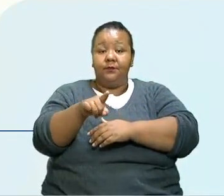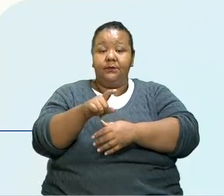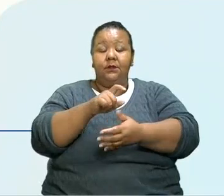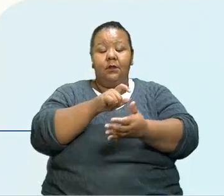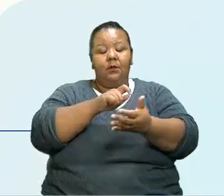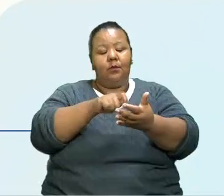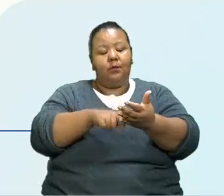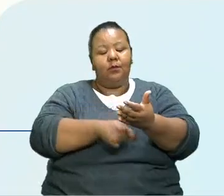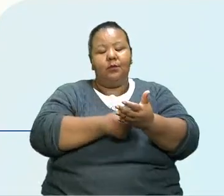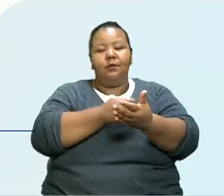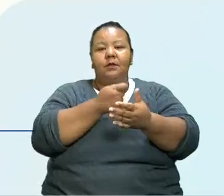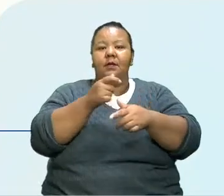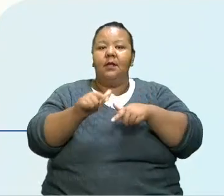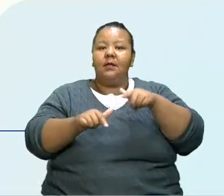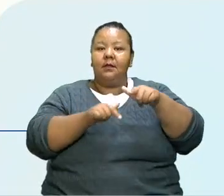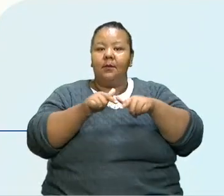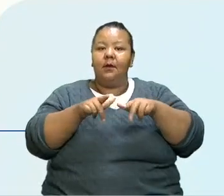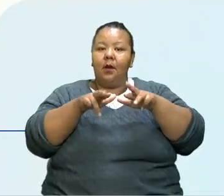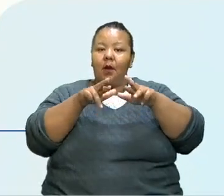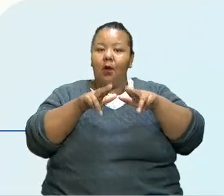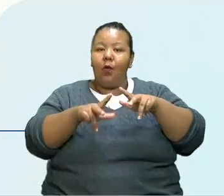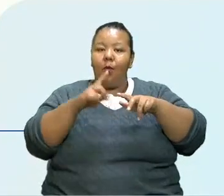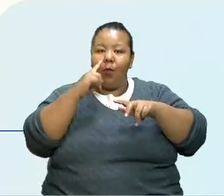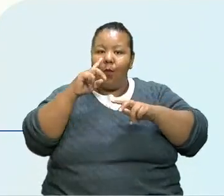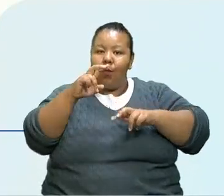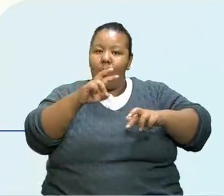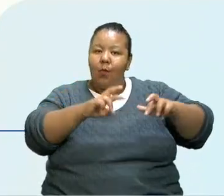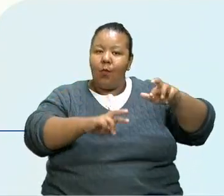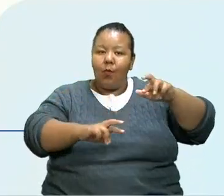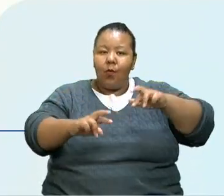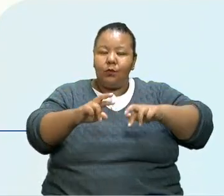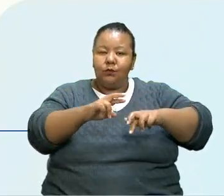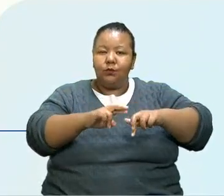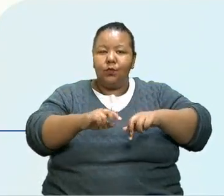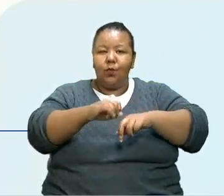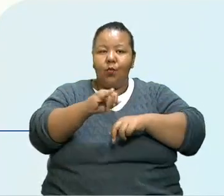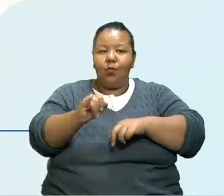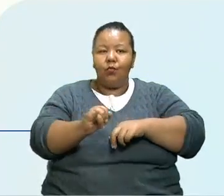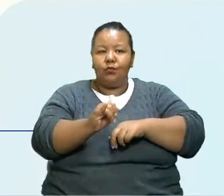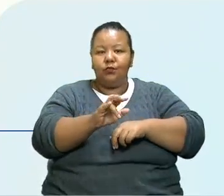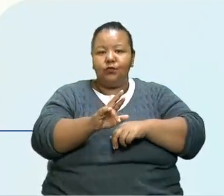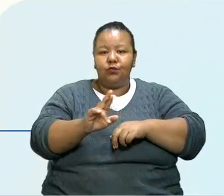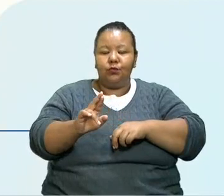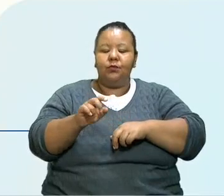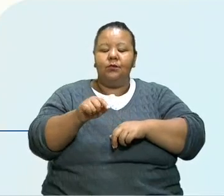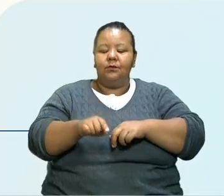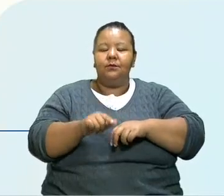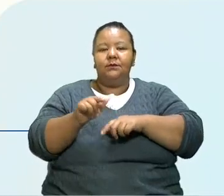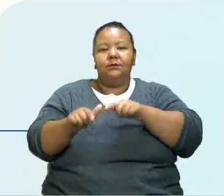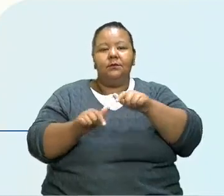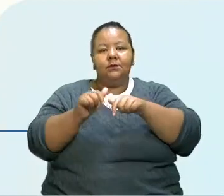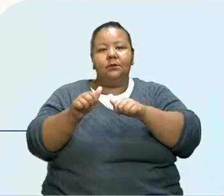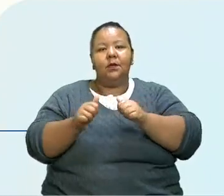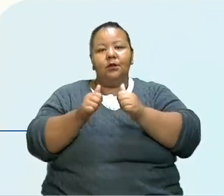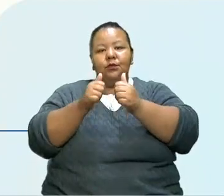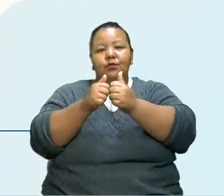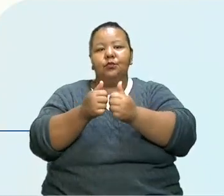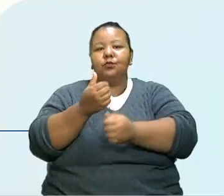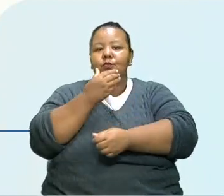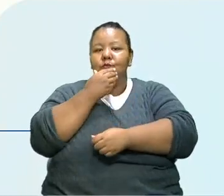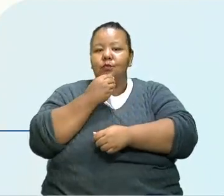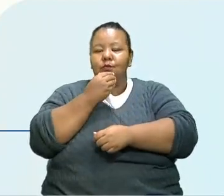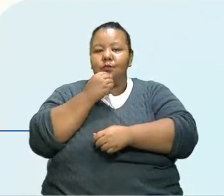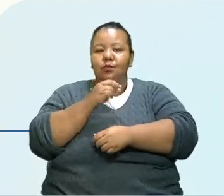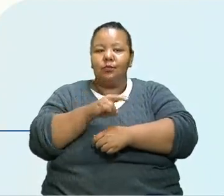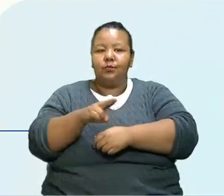de consultor júnior da Module. E aí você vai trabalhar imediatamente junto ali com o Beto, que é o gerente